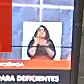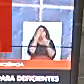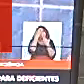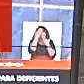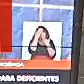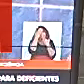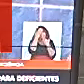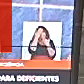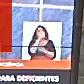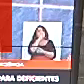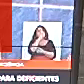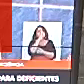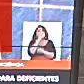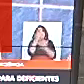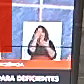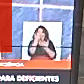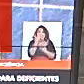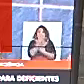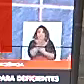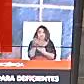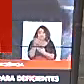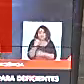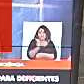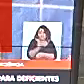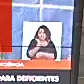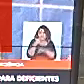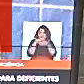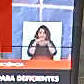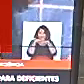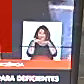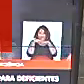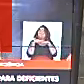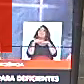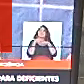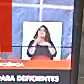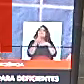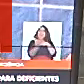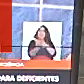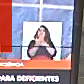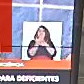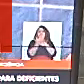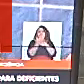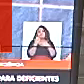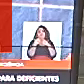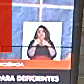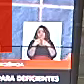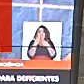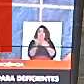que vieram aqui para contribuir. Contribuir, porque a sua contribuição...